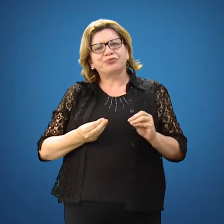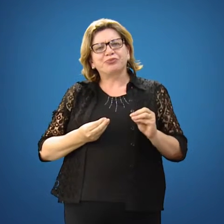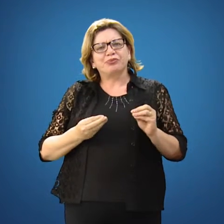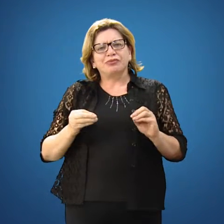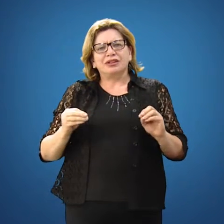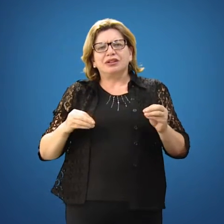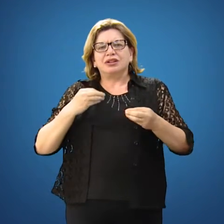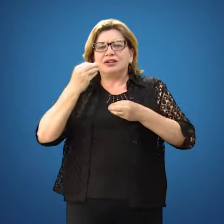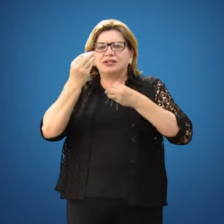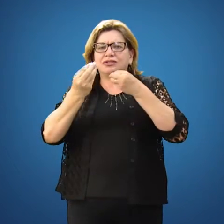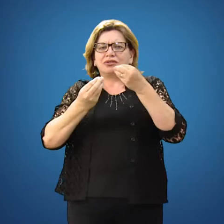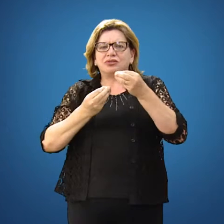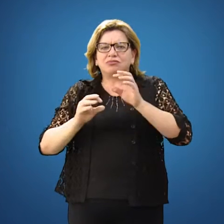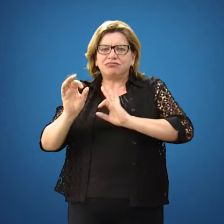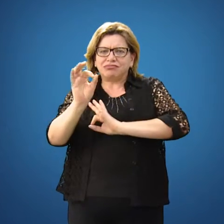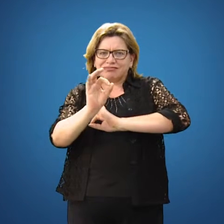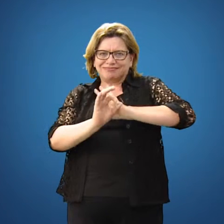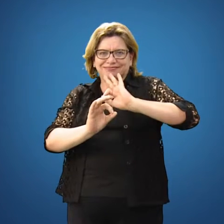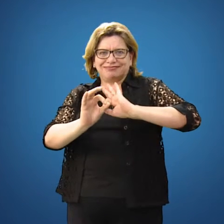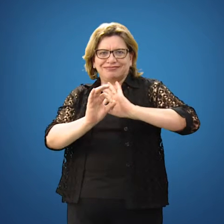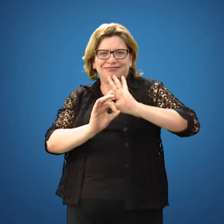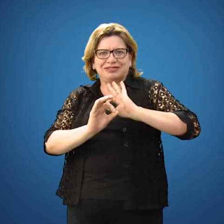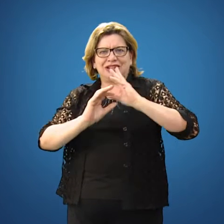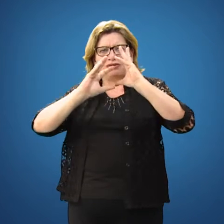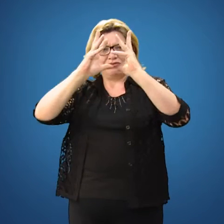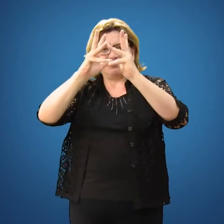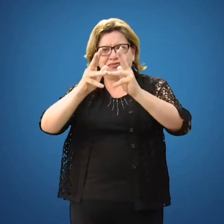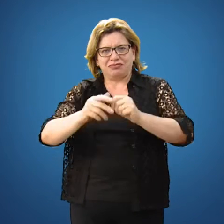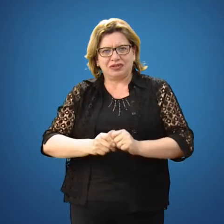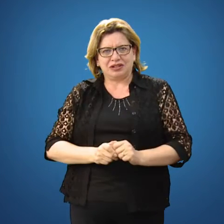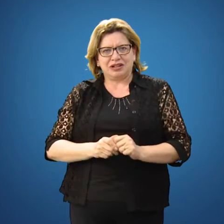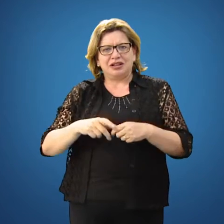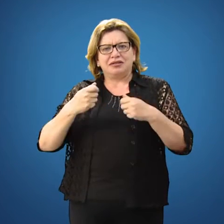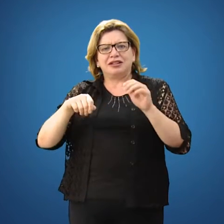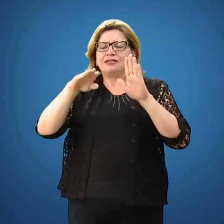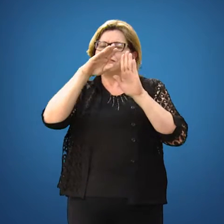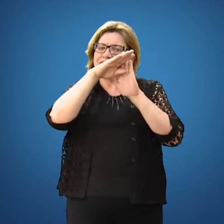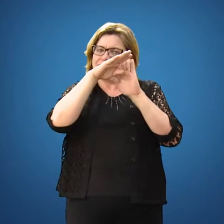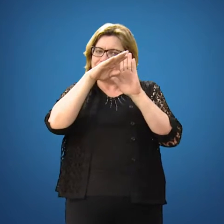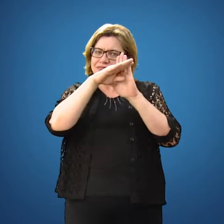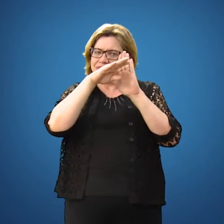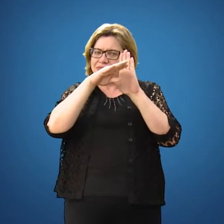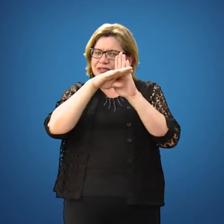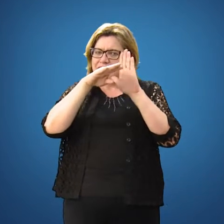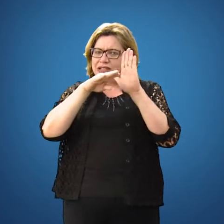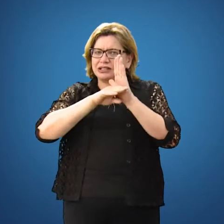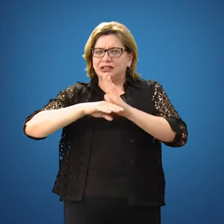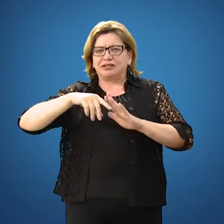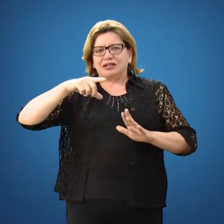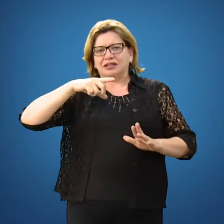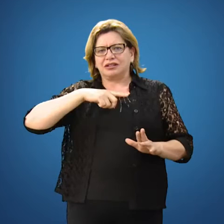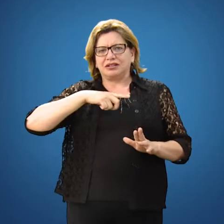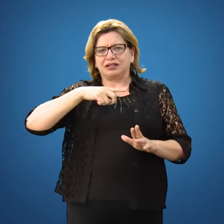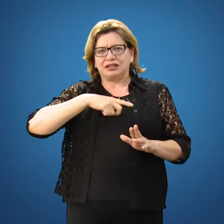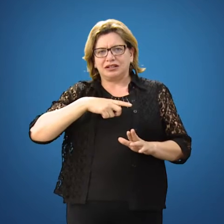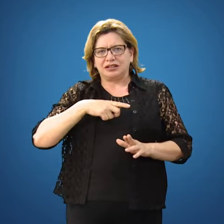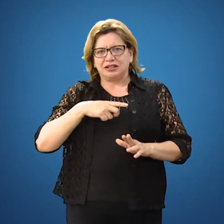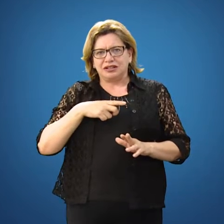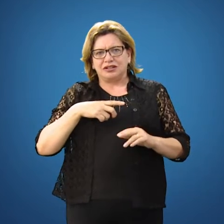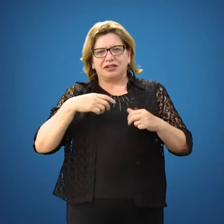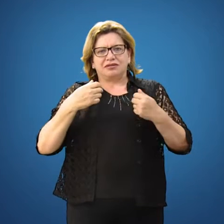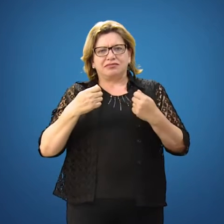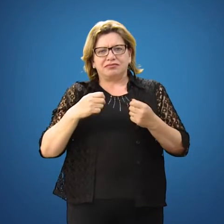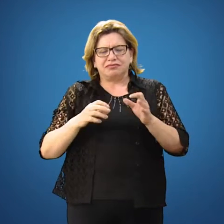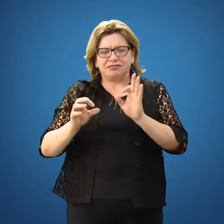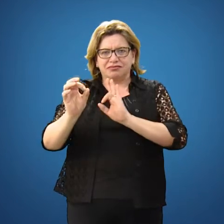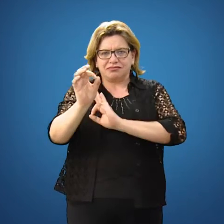sonho, como é que você vai organizar todo esse processo? Então, tem que planejar, às vezes até precisa organizar os